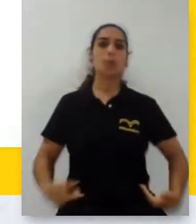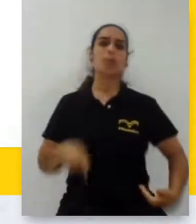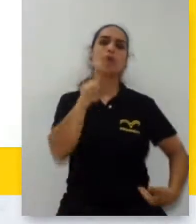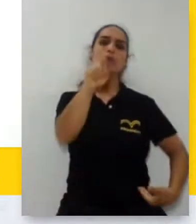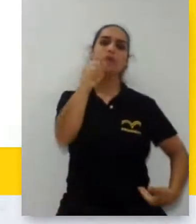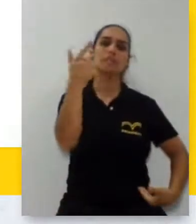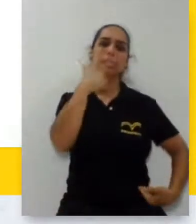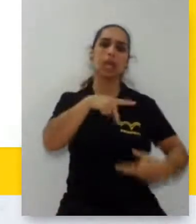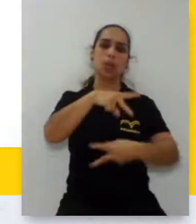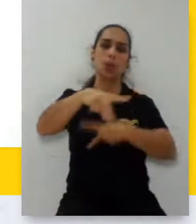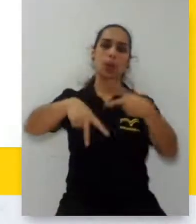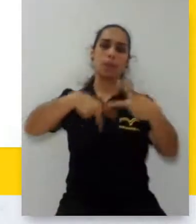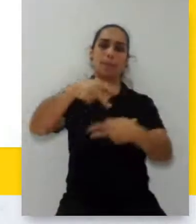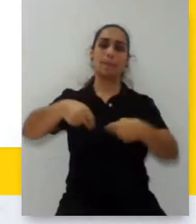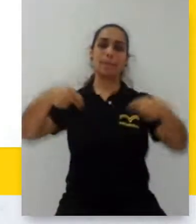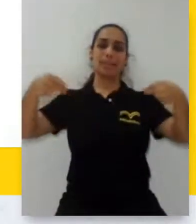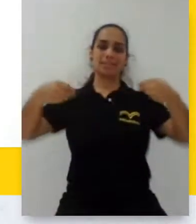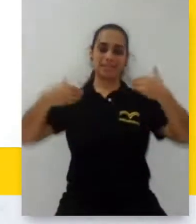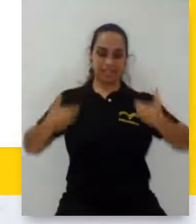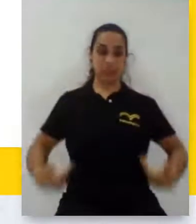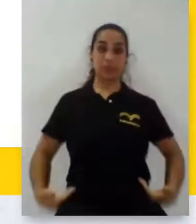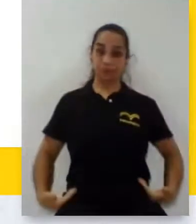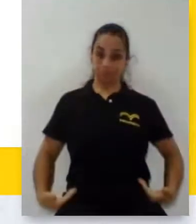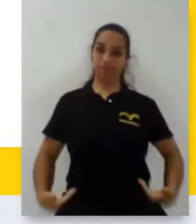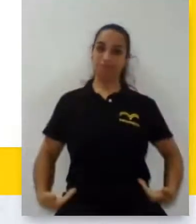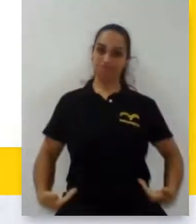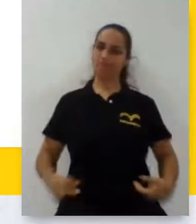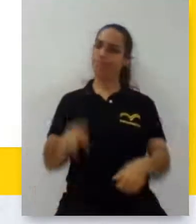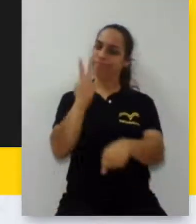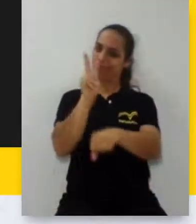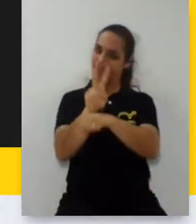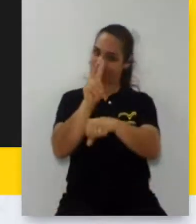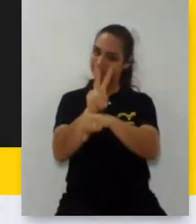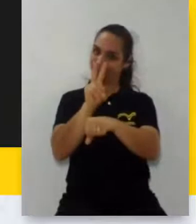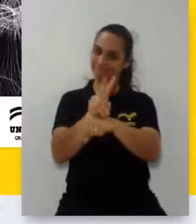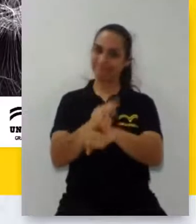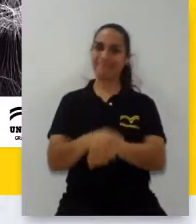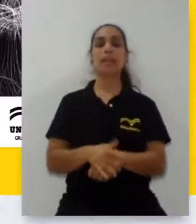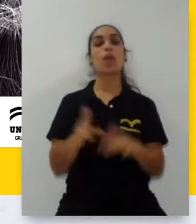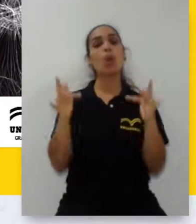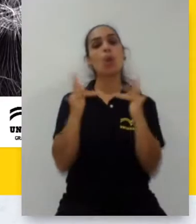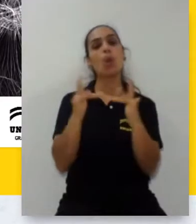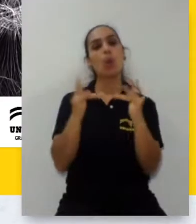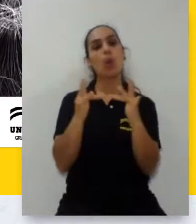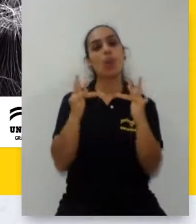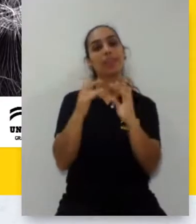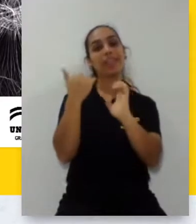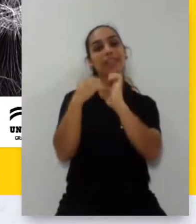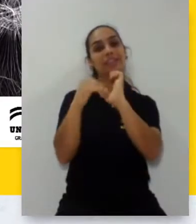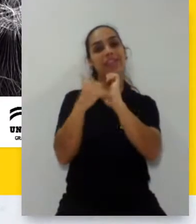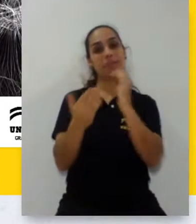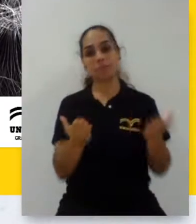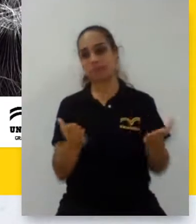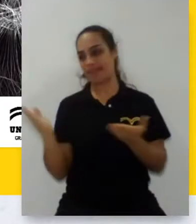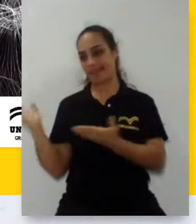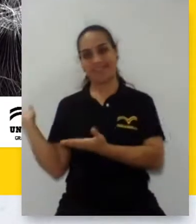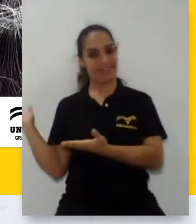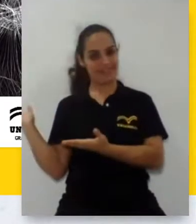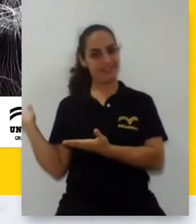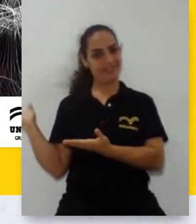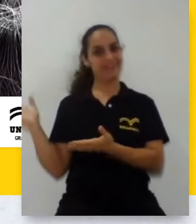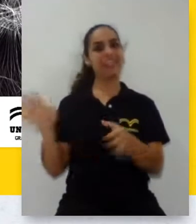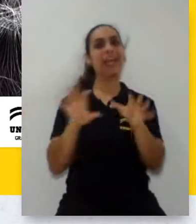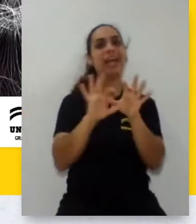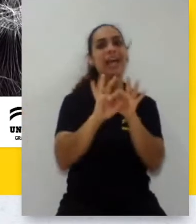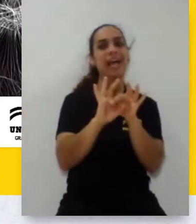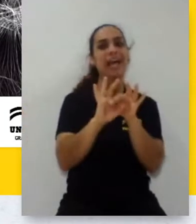Ok, pessoal? Deixa o meu contato para vocês. Quem quiser entrar em contato, pode entrar, pode mandar e-mail, tá? Fico à disposição para